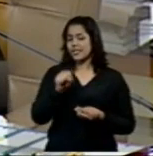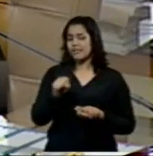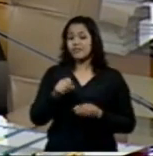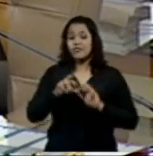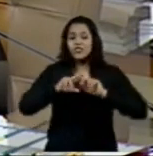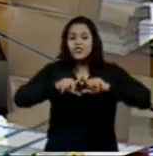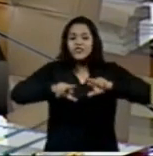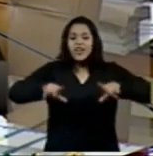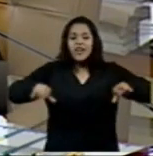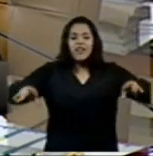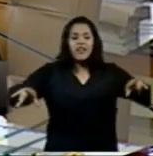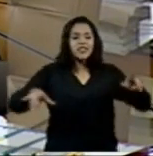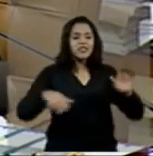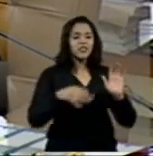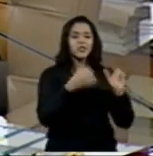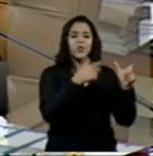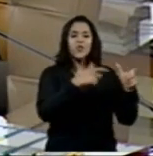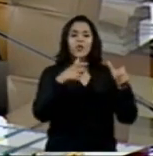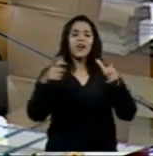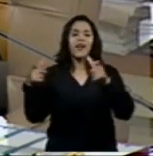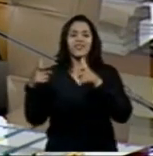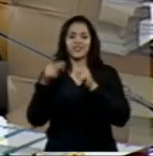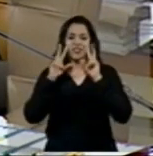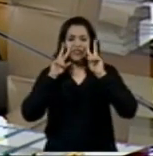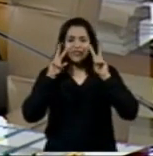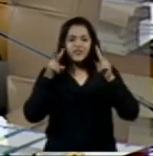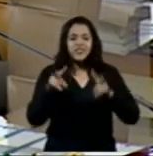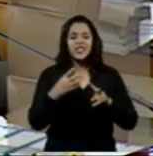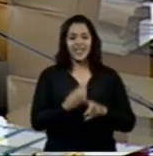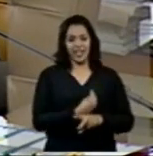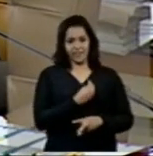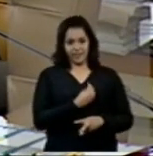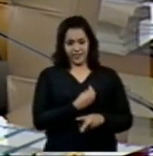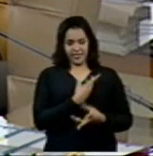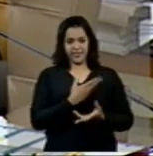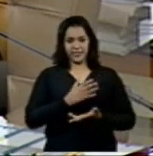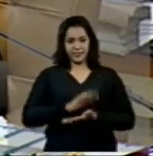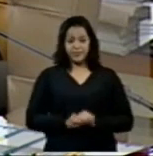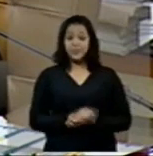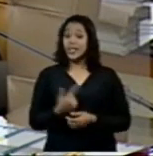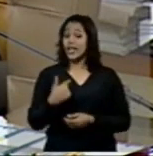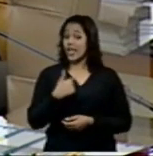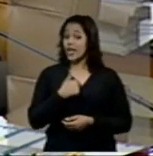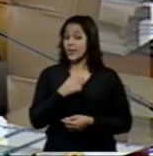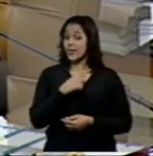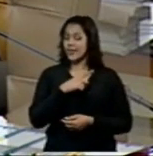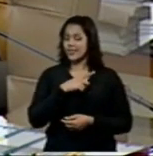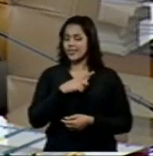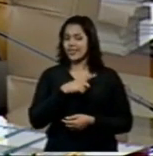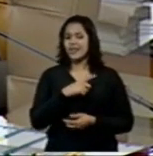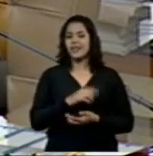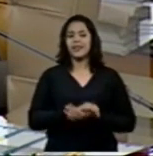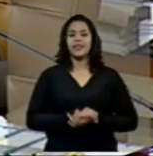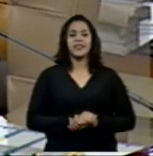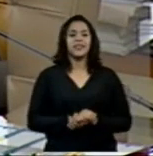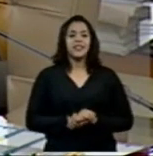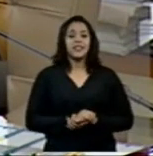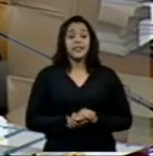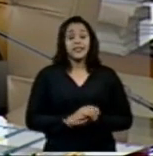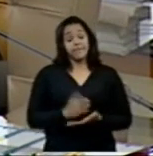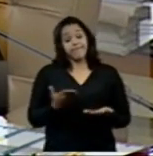pontos de observação da vida. Eu tenho, senhora presidente, uma